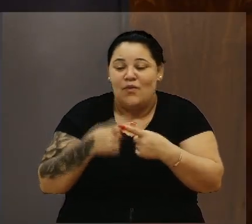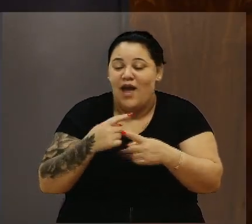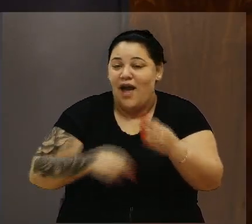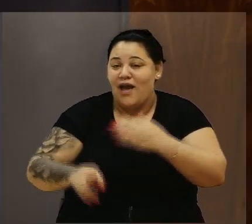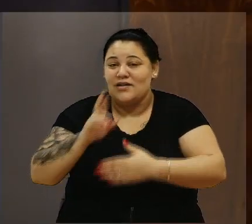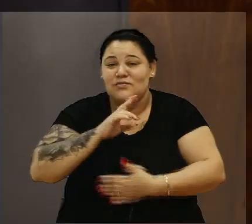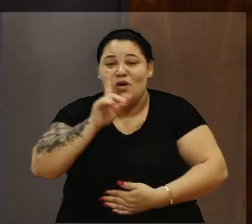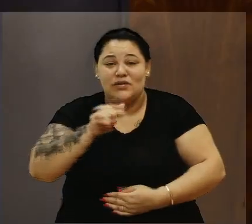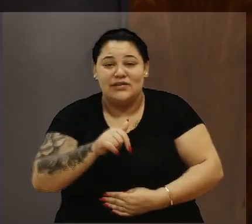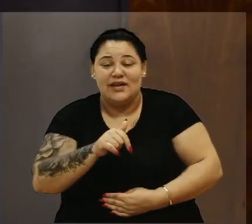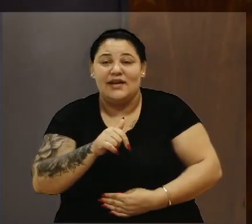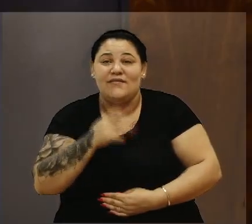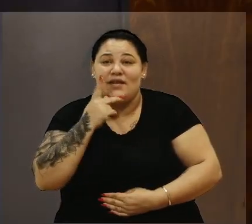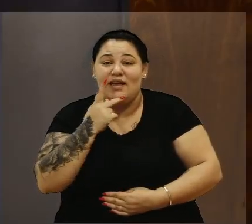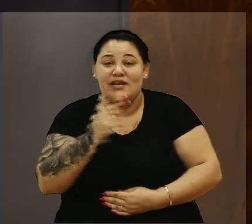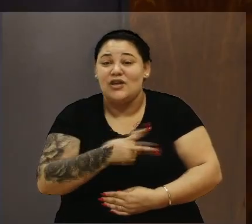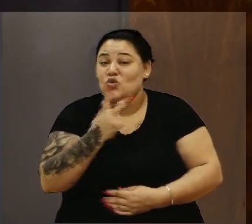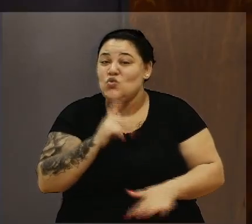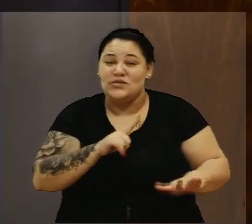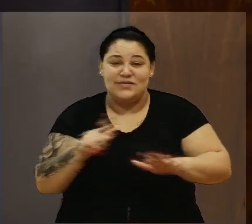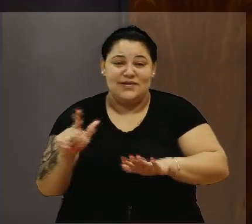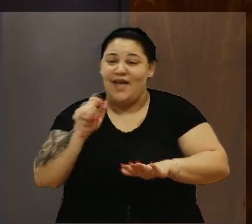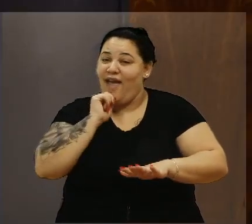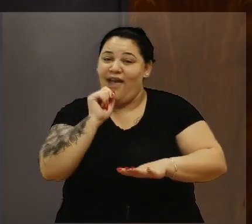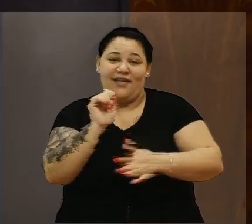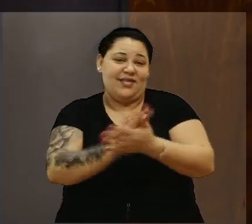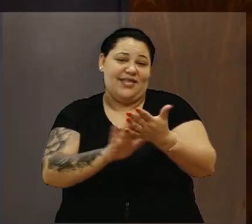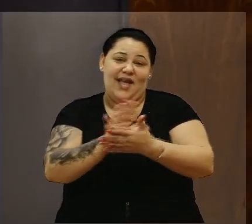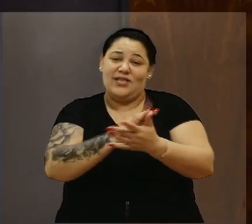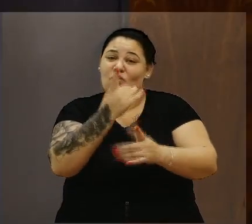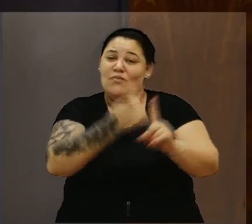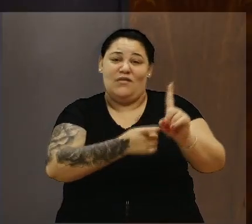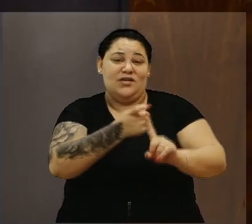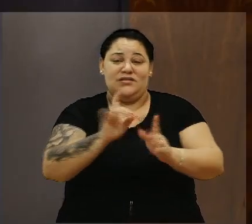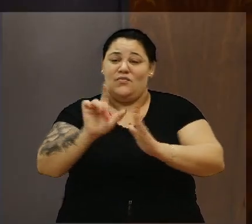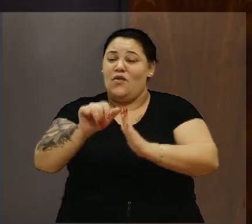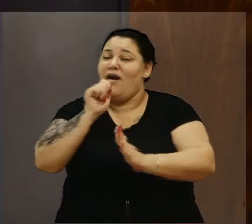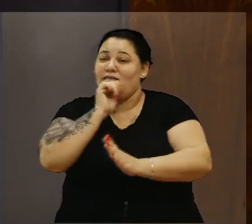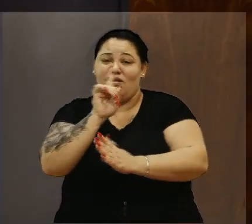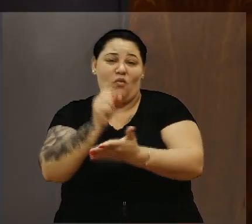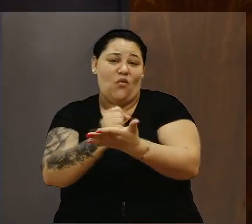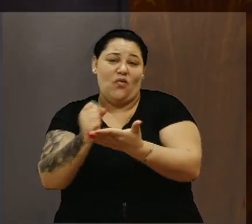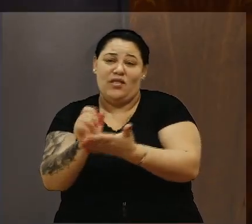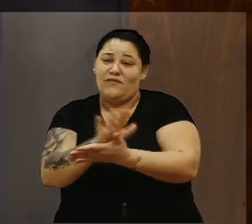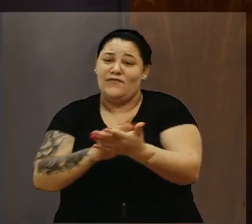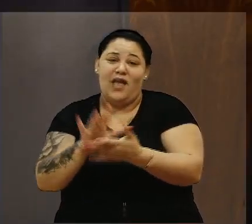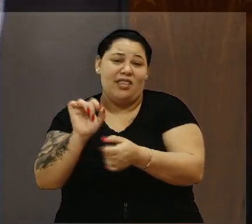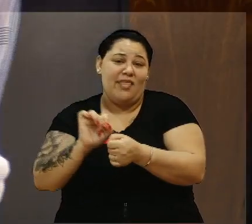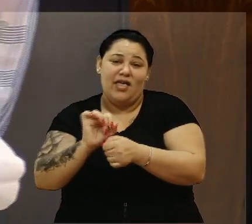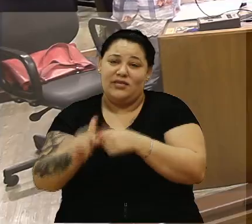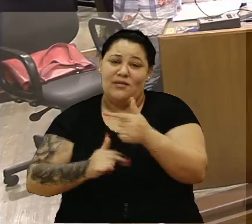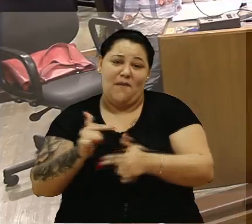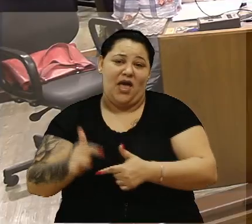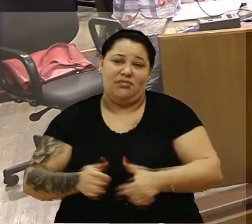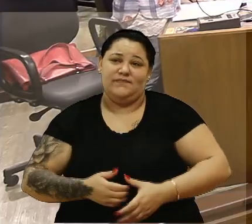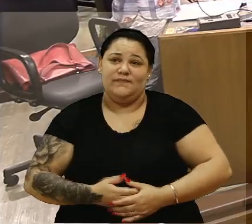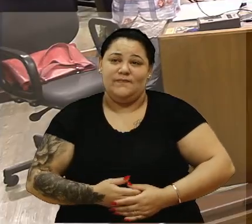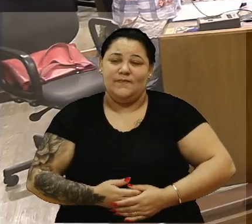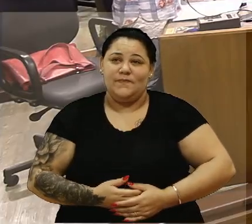deles tenham sido que ia ser em 2 semanas, e mesmo assim, um mês depois, eles ainda não conseguiram. Muito obrigada. Obrigada,